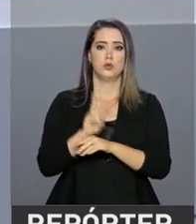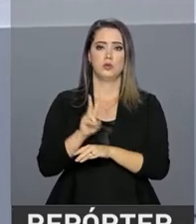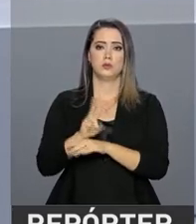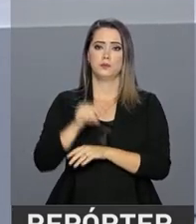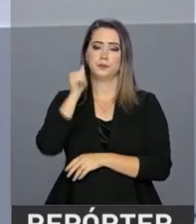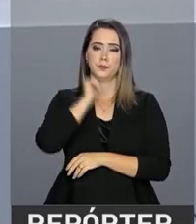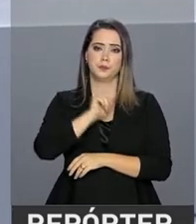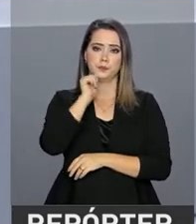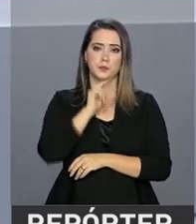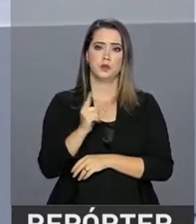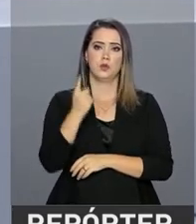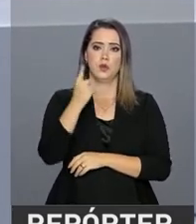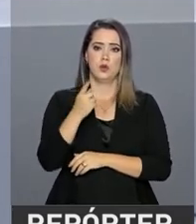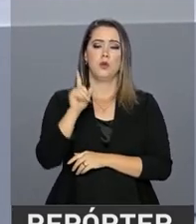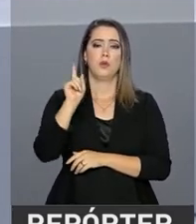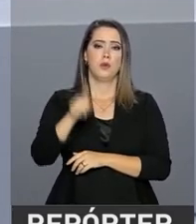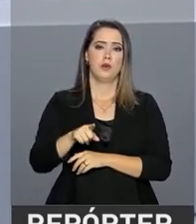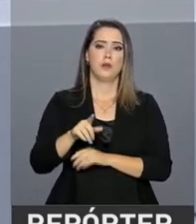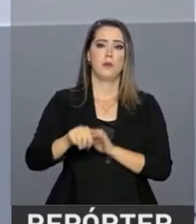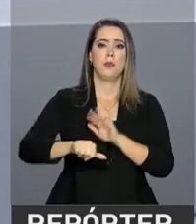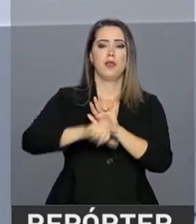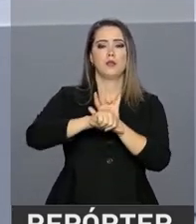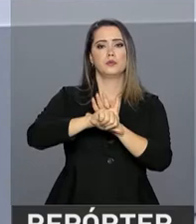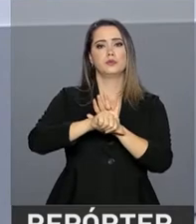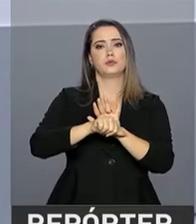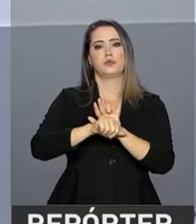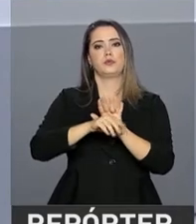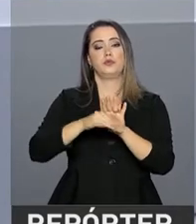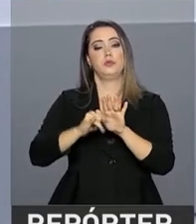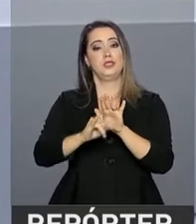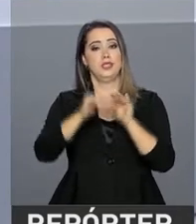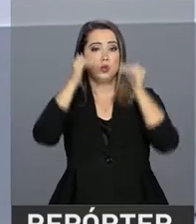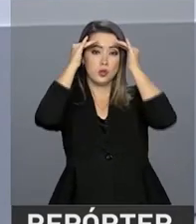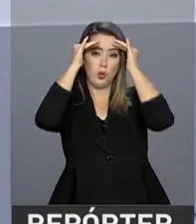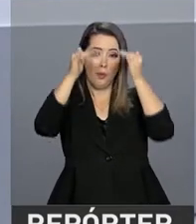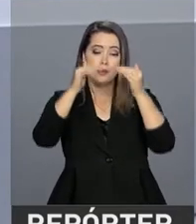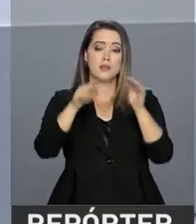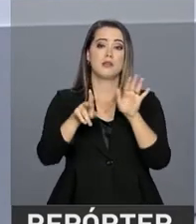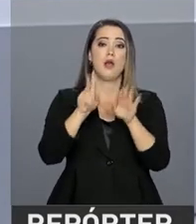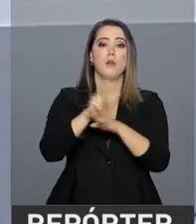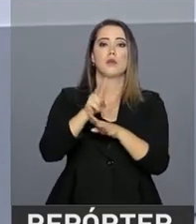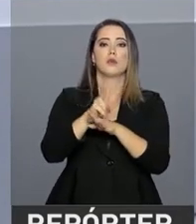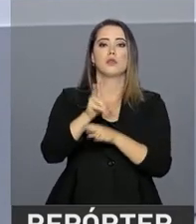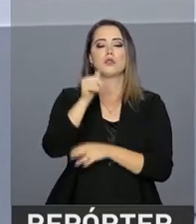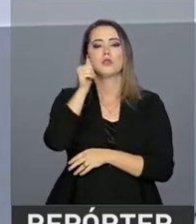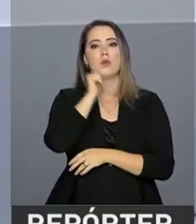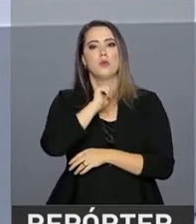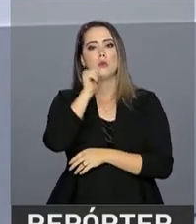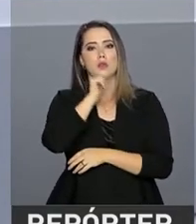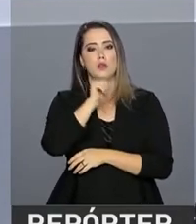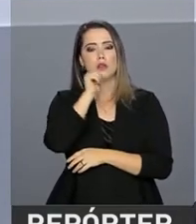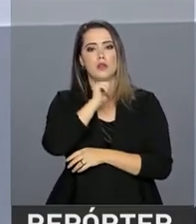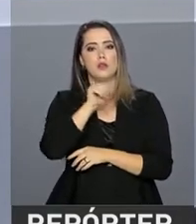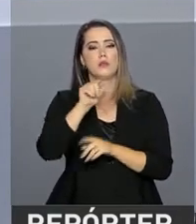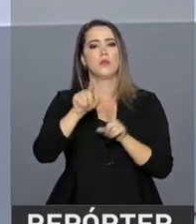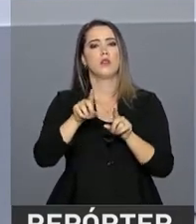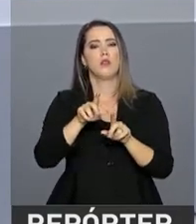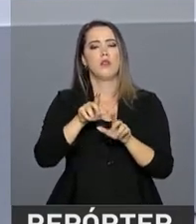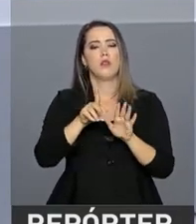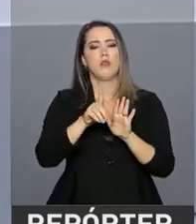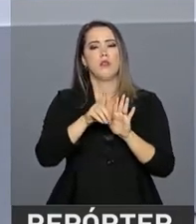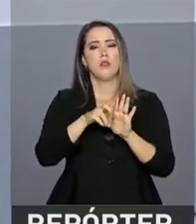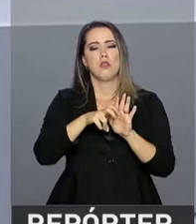às mulheres uma delas torna crime o descumprimento de medidas protetivas previstas na lei maria da penha ea outra